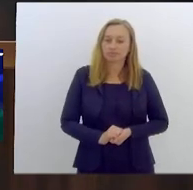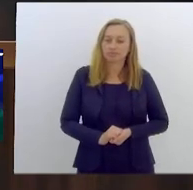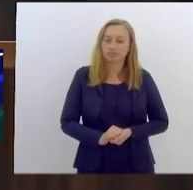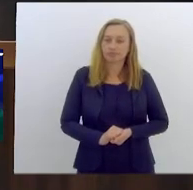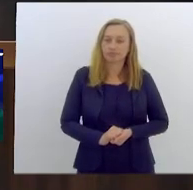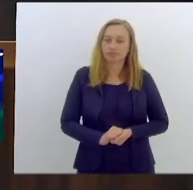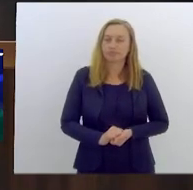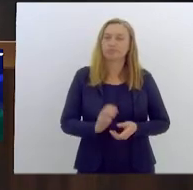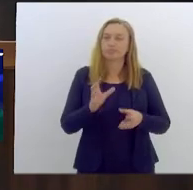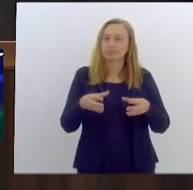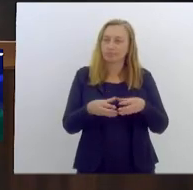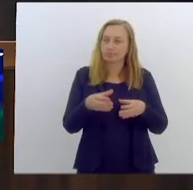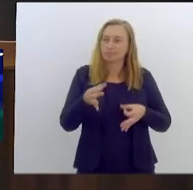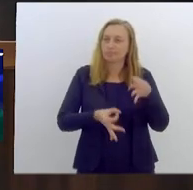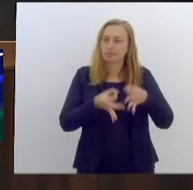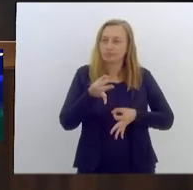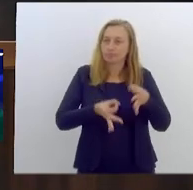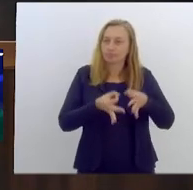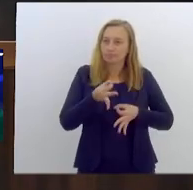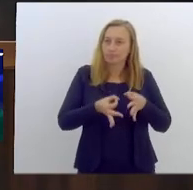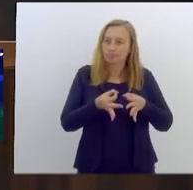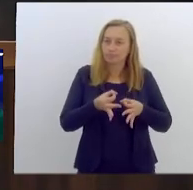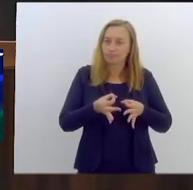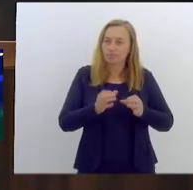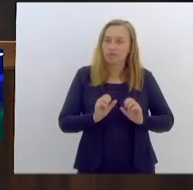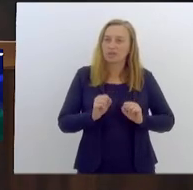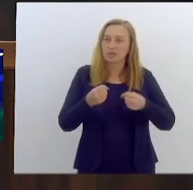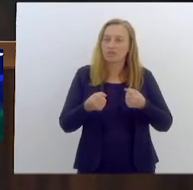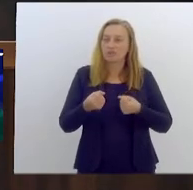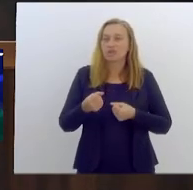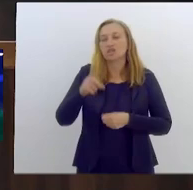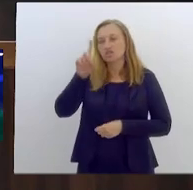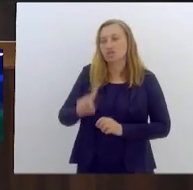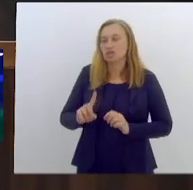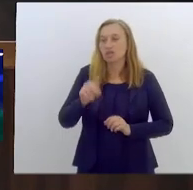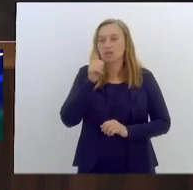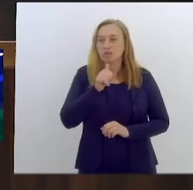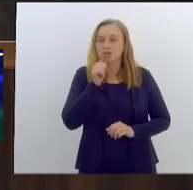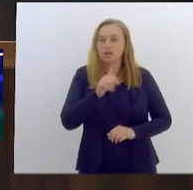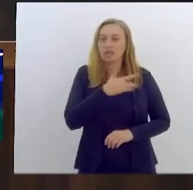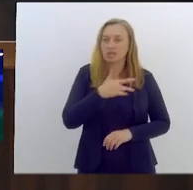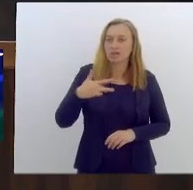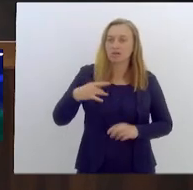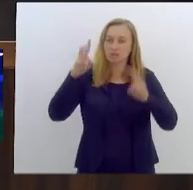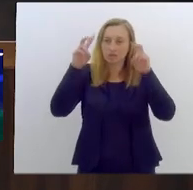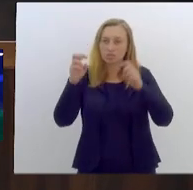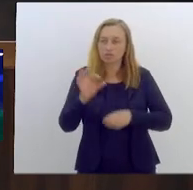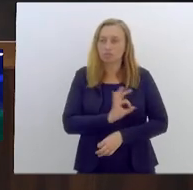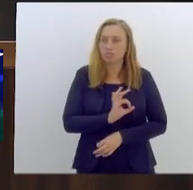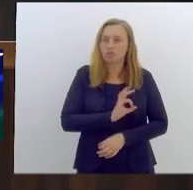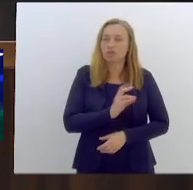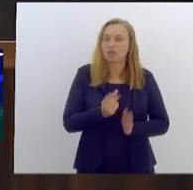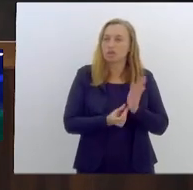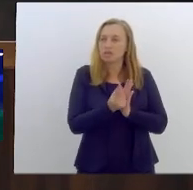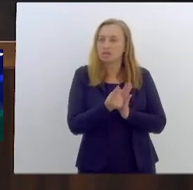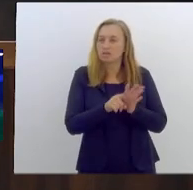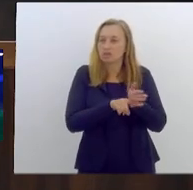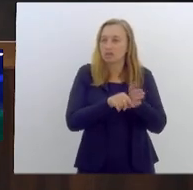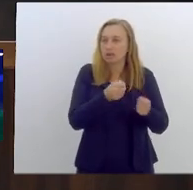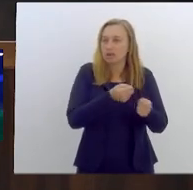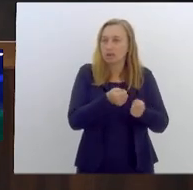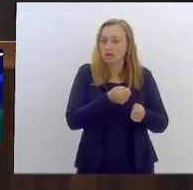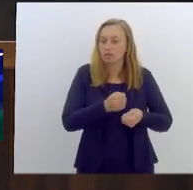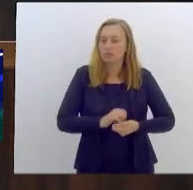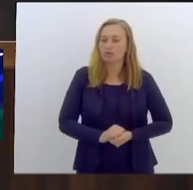de pareceres das comissões de Constituição e Justiça, Defesa do Direito da Mulher, de Saúde, Segurança Pública, Assunto de Polícia, de Orçamento, Fiscalização